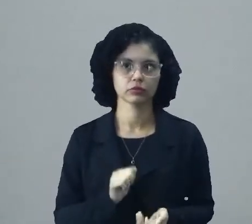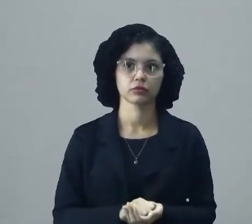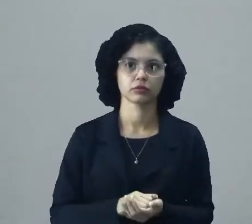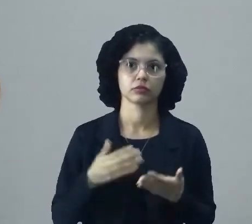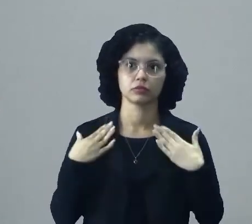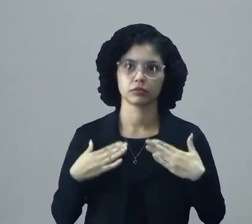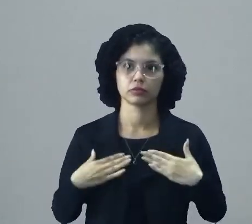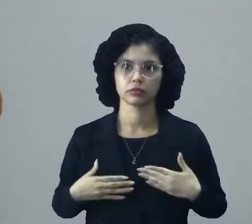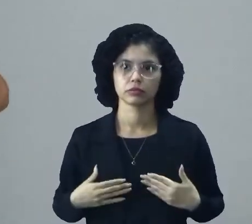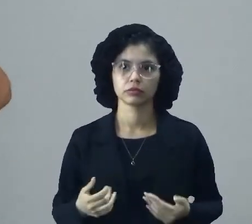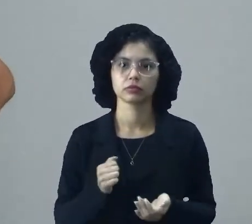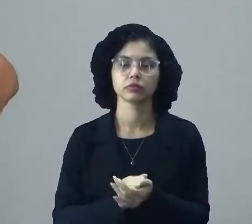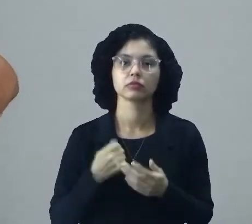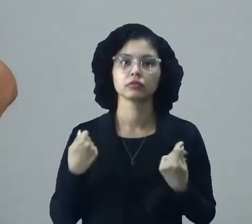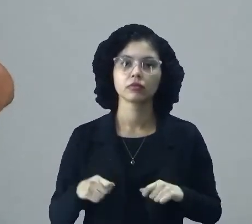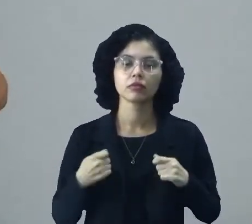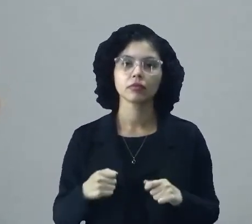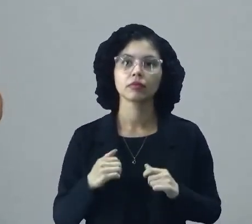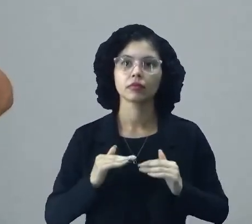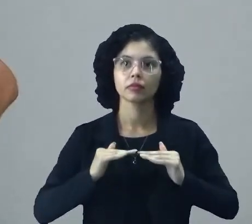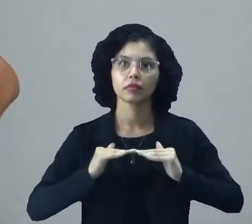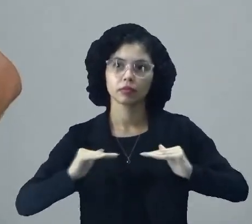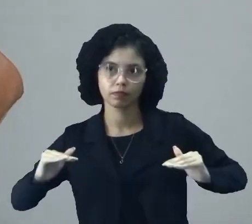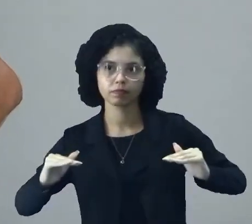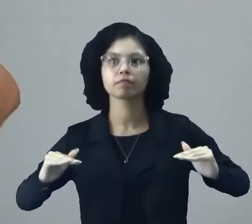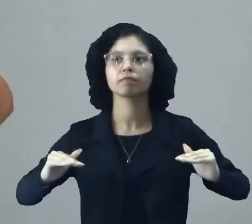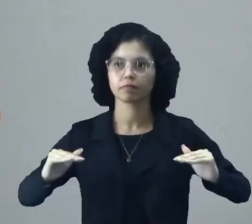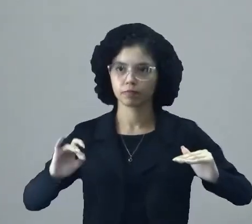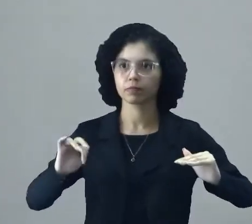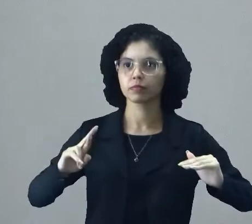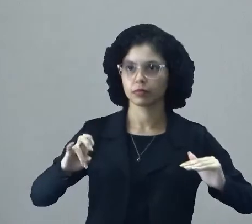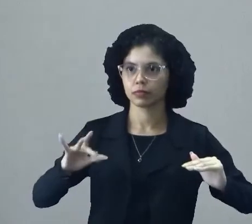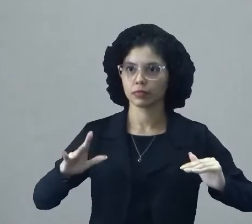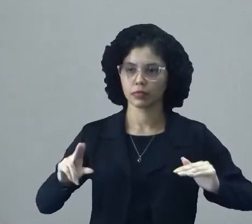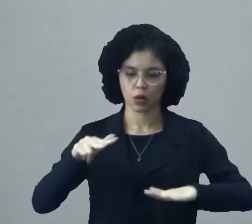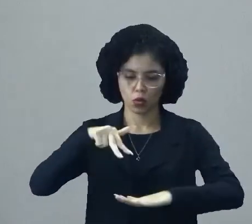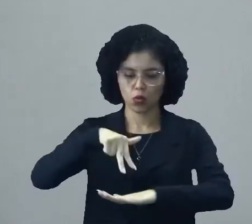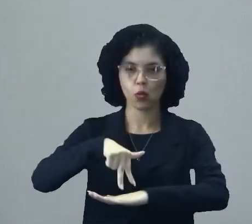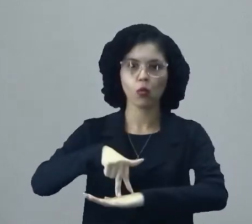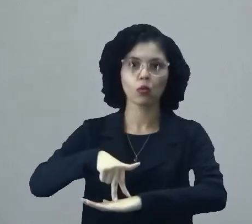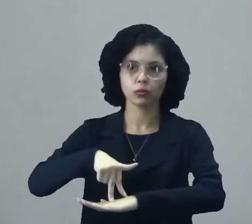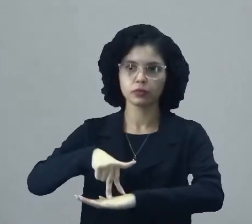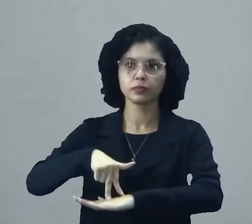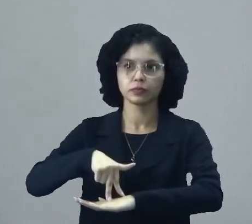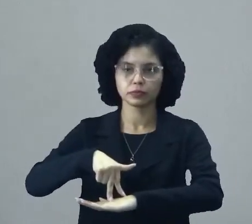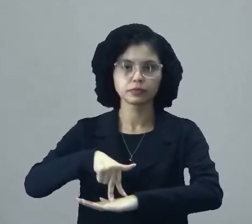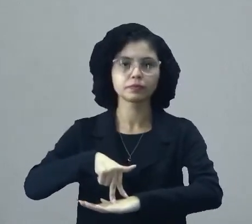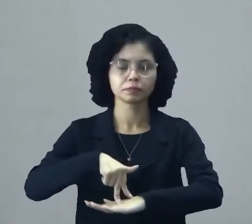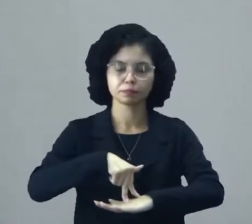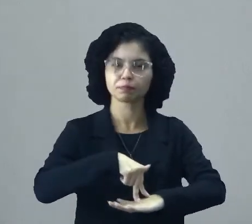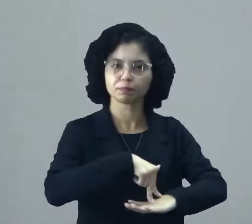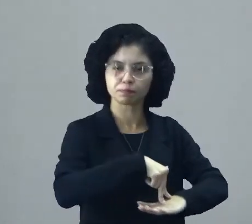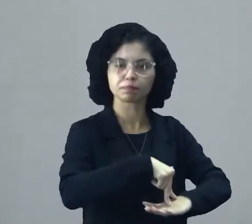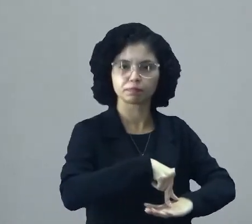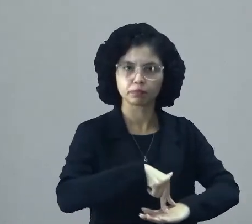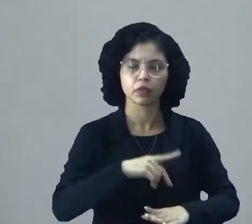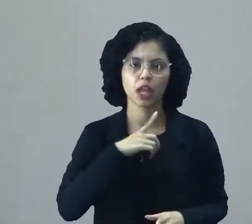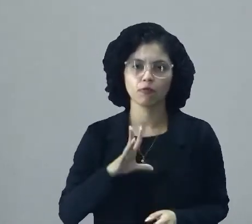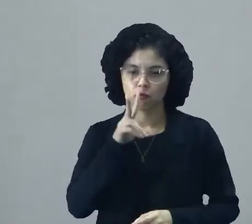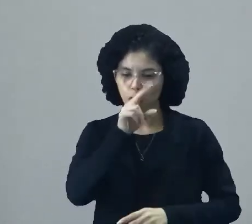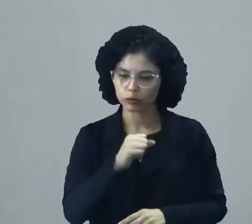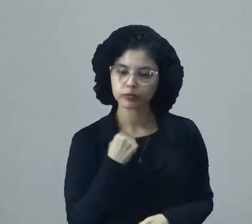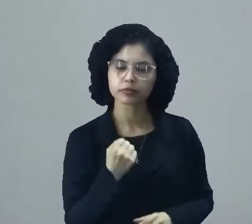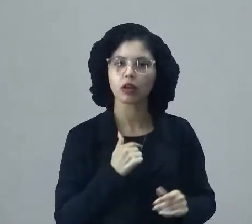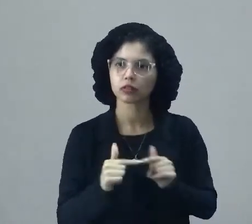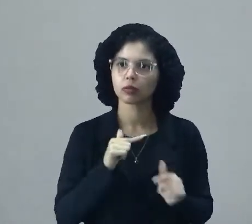domínio corporal, em que eu vou ter que estabilizar, né, corporalmente aquela determinada ação. Então vejam que aqui o